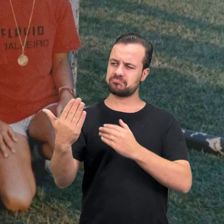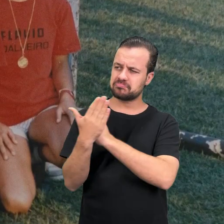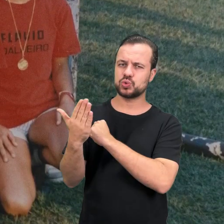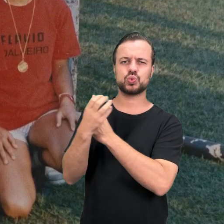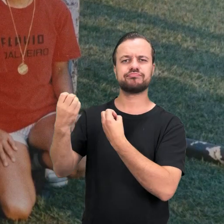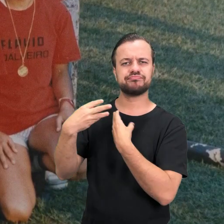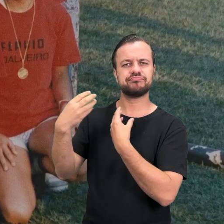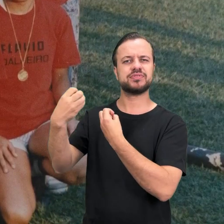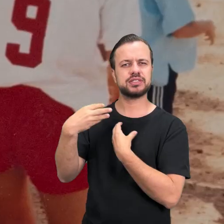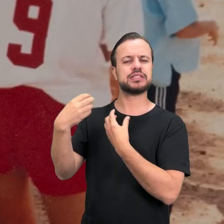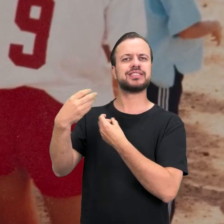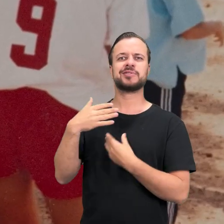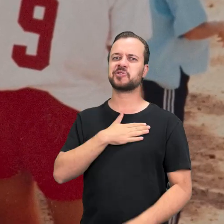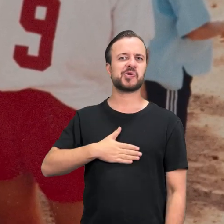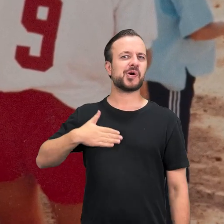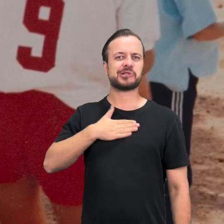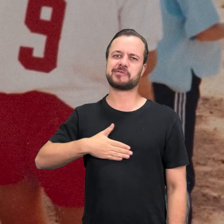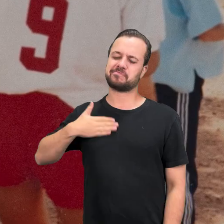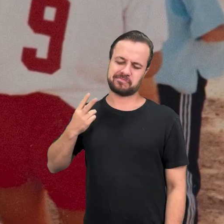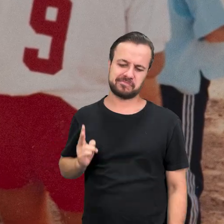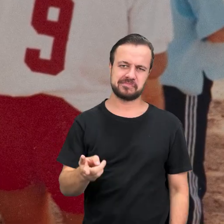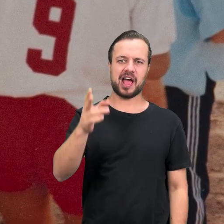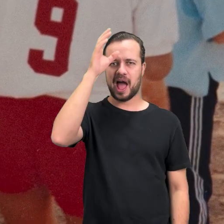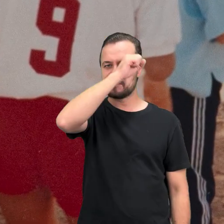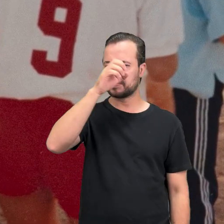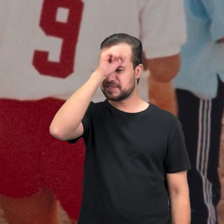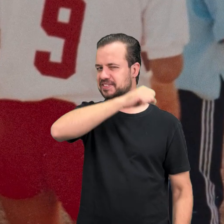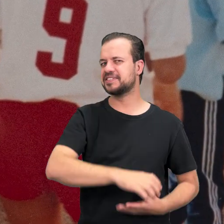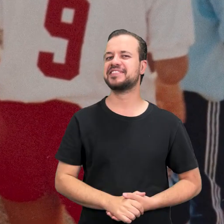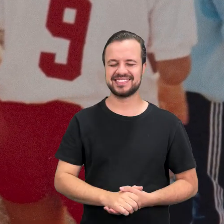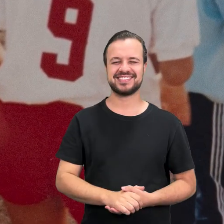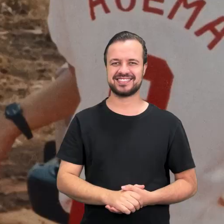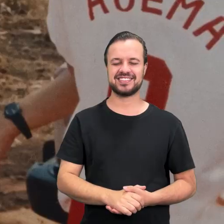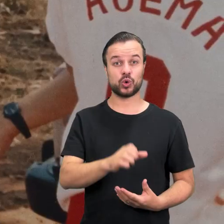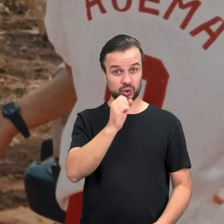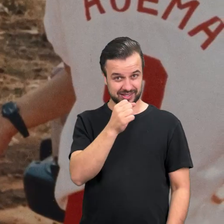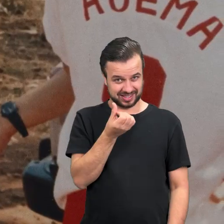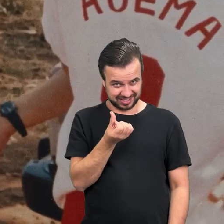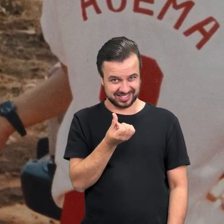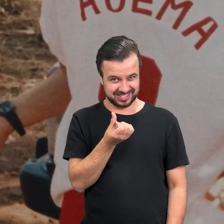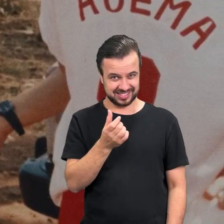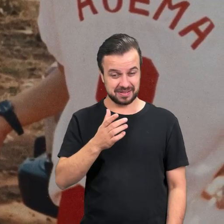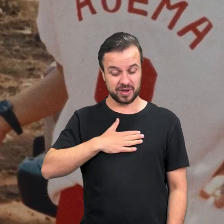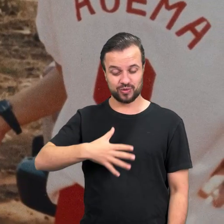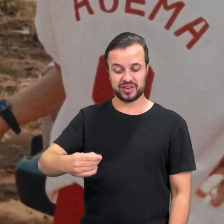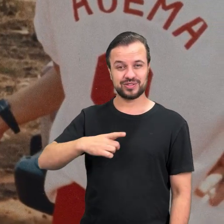gente pegou gosto e aprendeu rapidinho. 86. Meu filho tinha 2